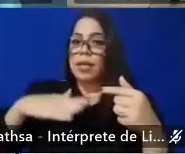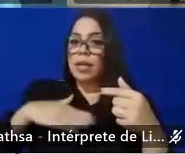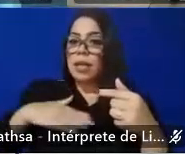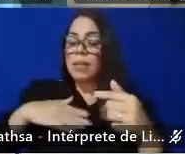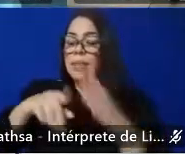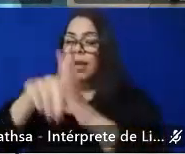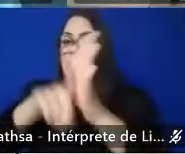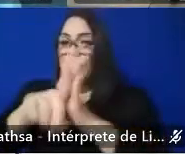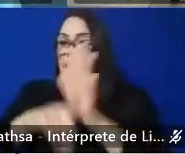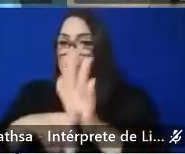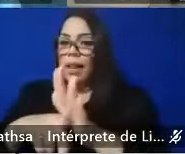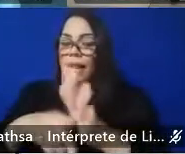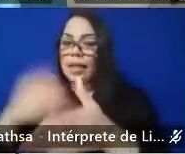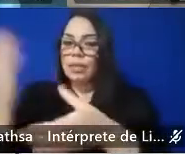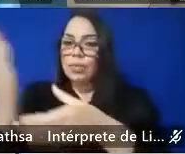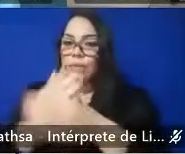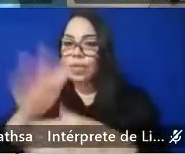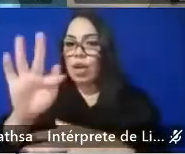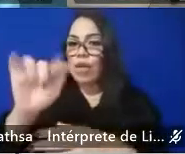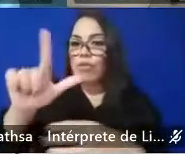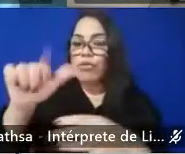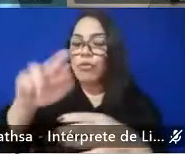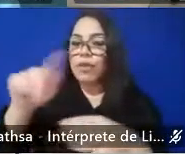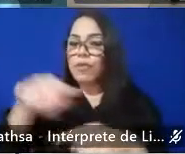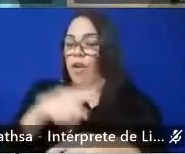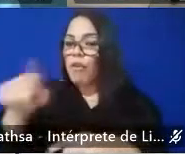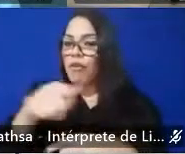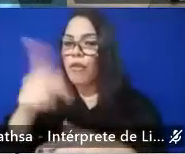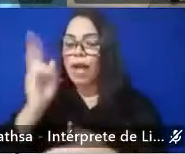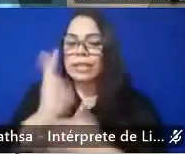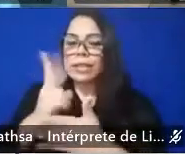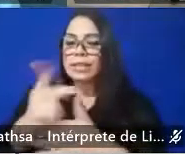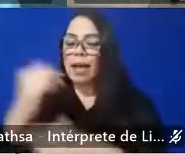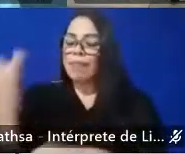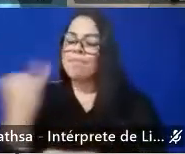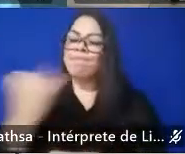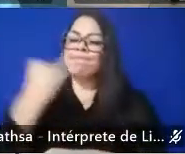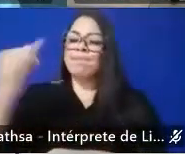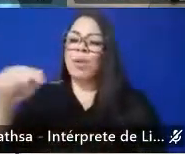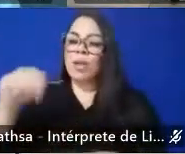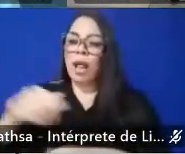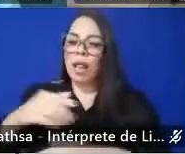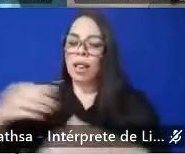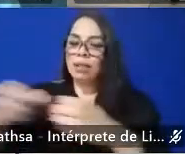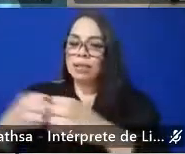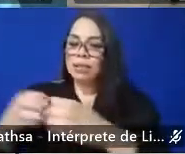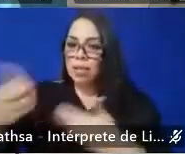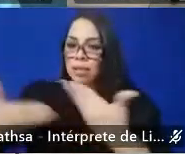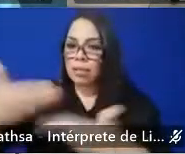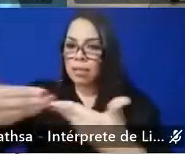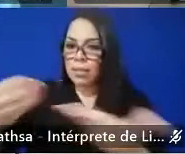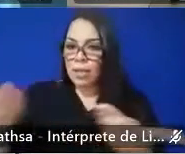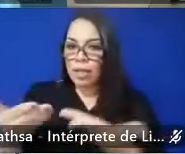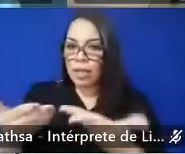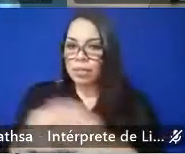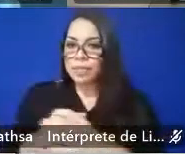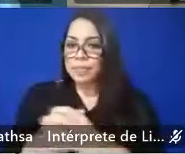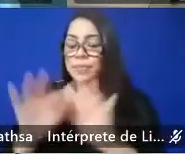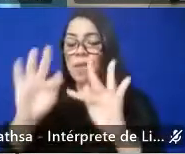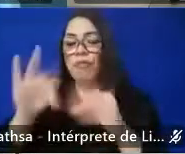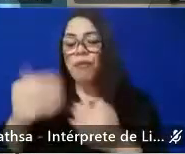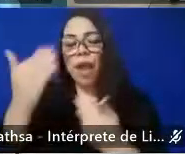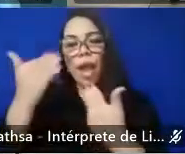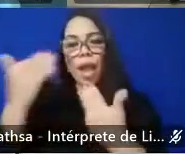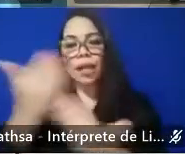Flávia baixo vocês certamente serão fundamentais nessa minha jornada confio e agradeço a todos os amigos